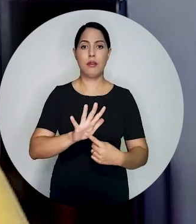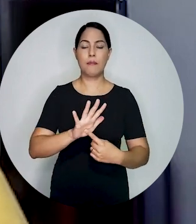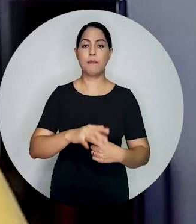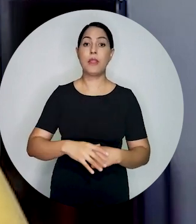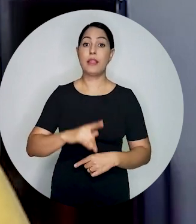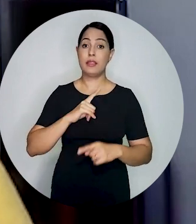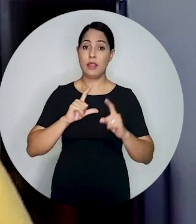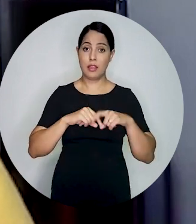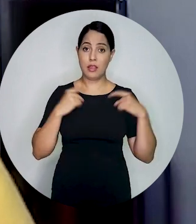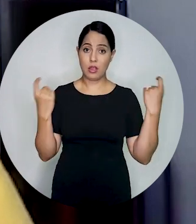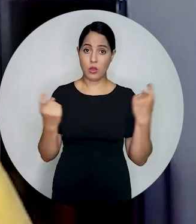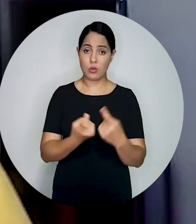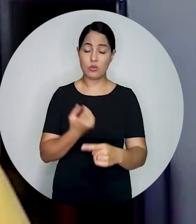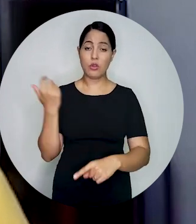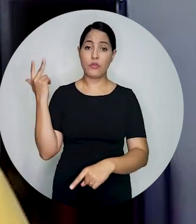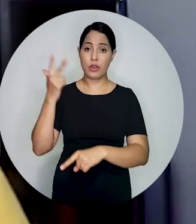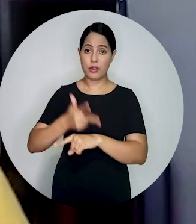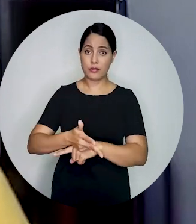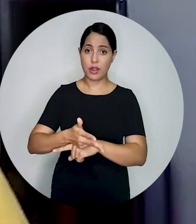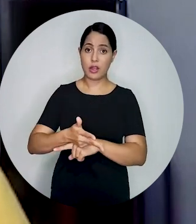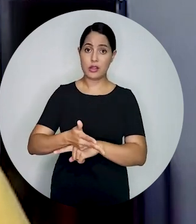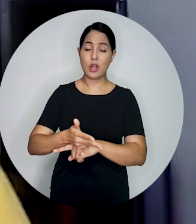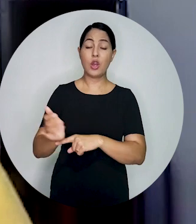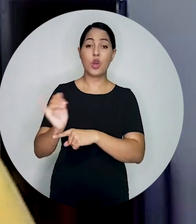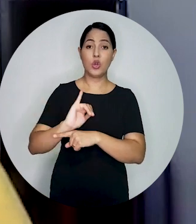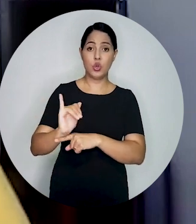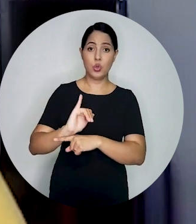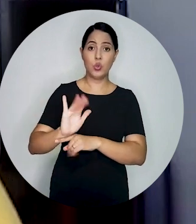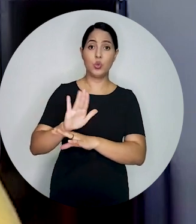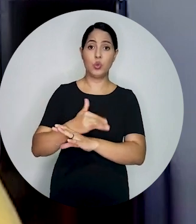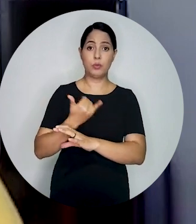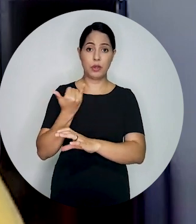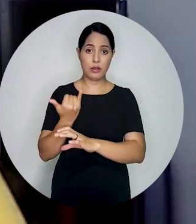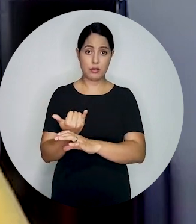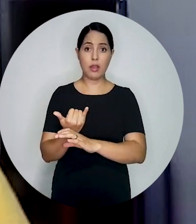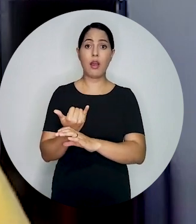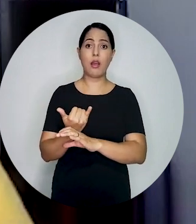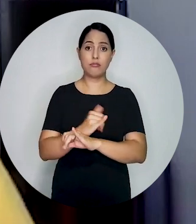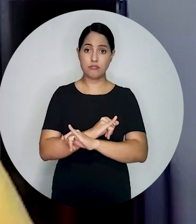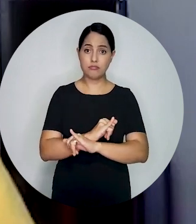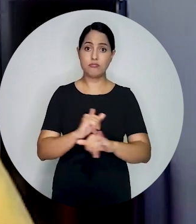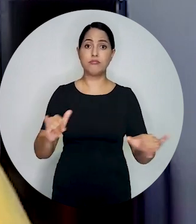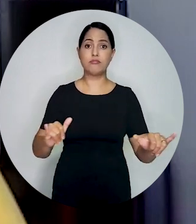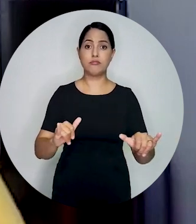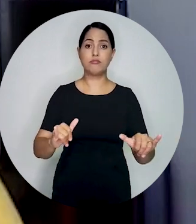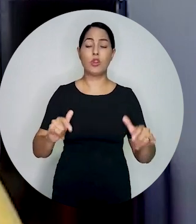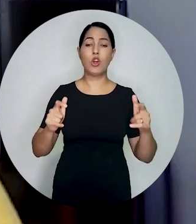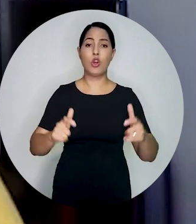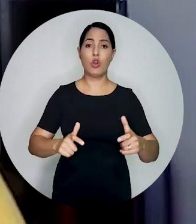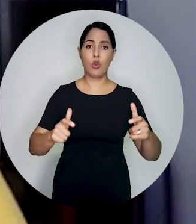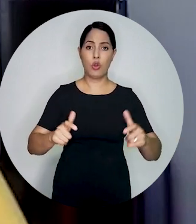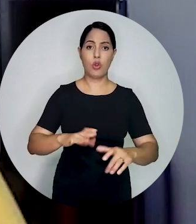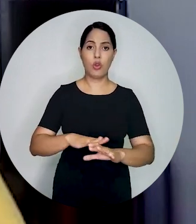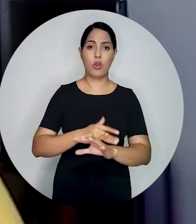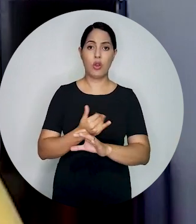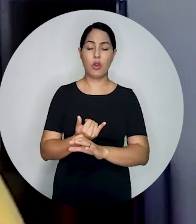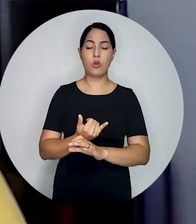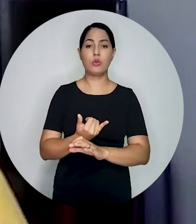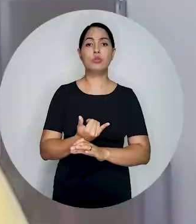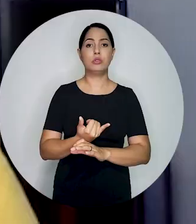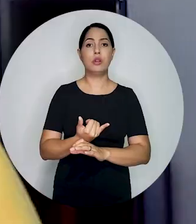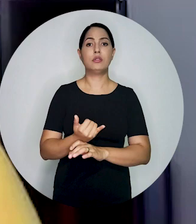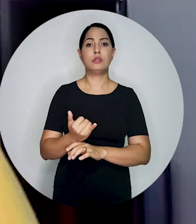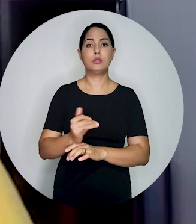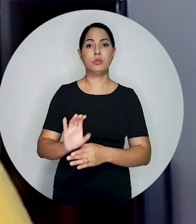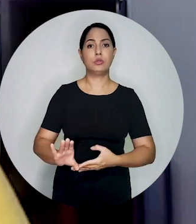destacar também que a reunião ela foi gravada, transmitida pelo YouTube e ela está disponível no YouTube do Conselho Federal da